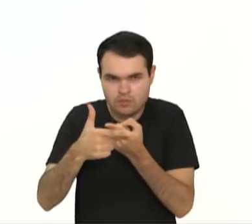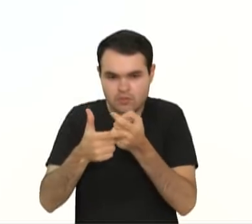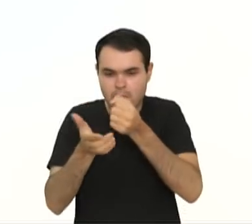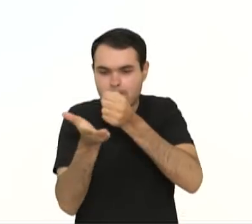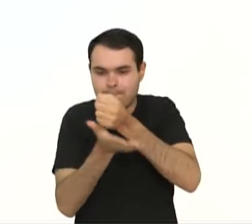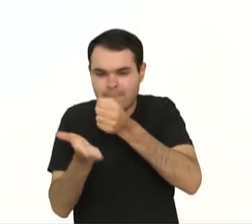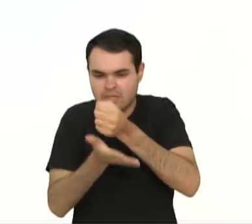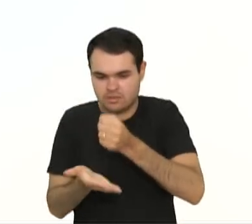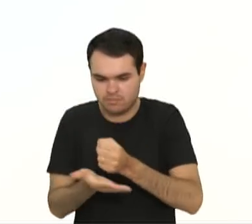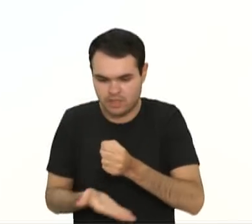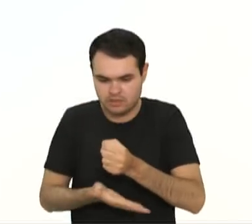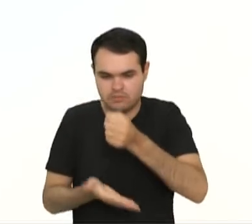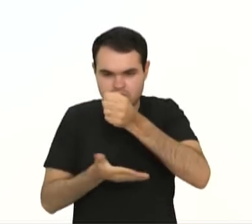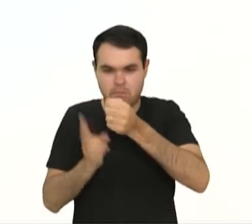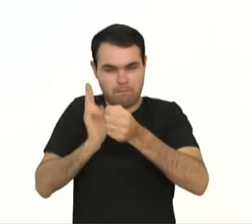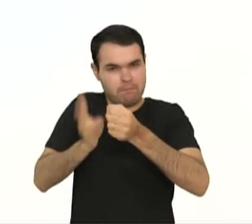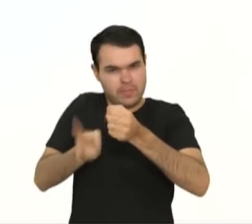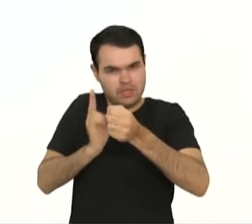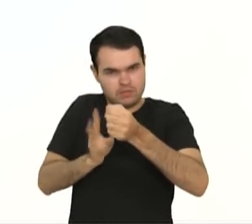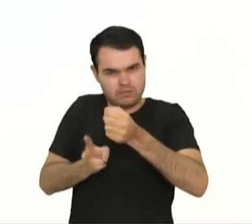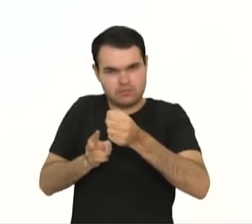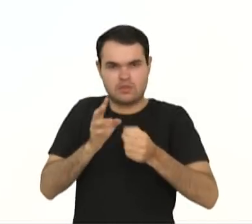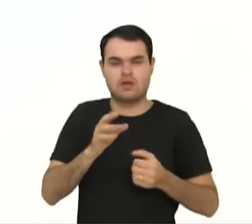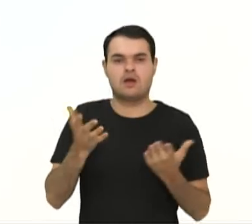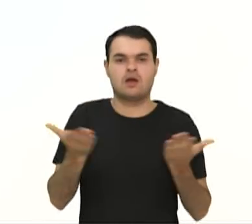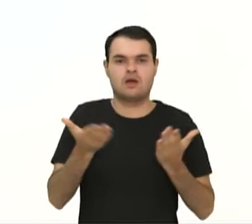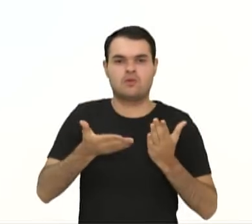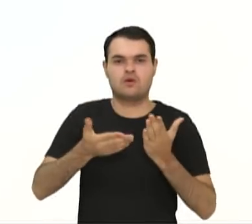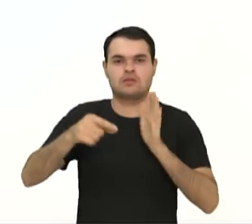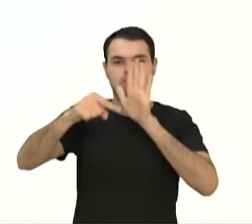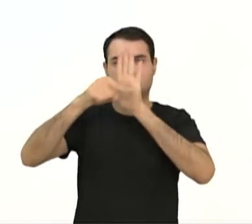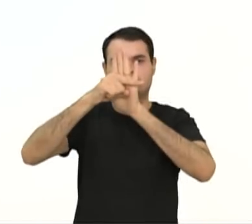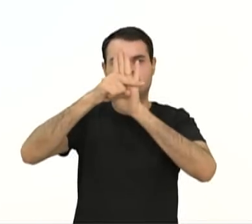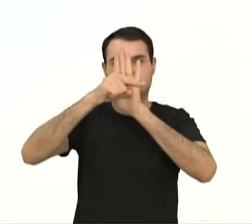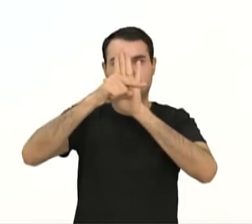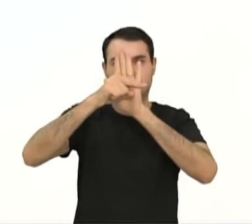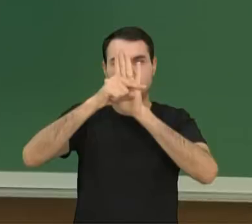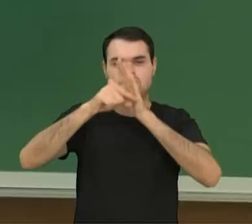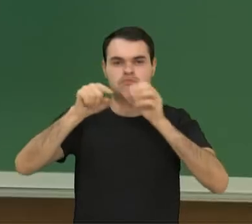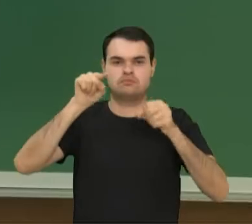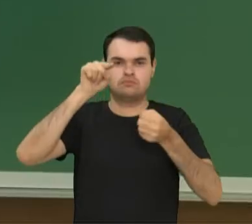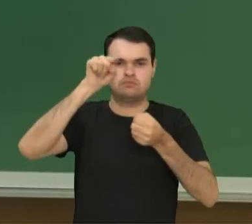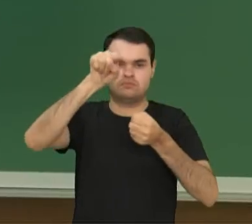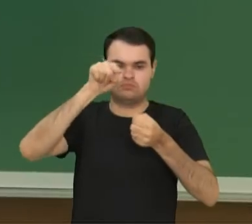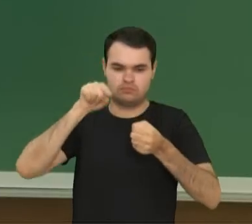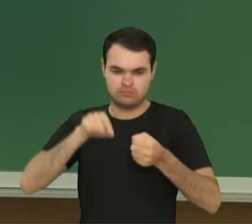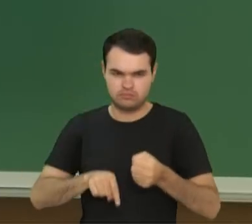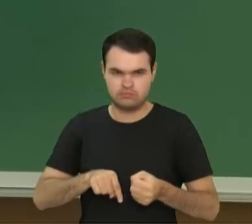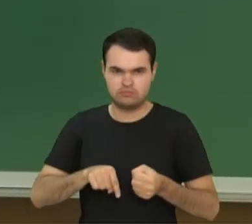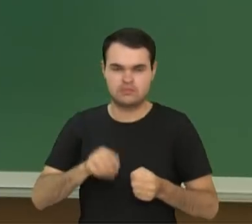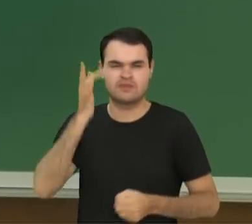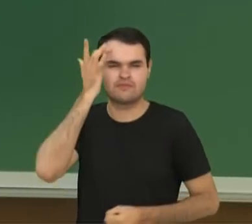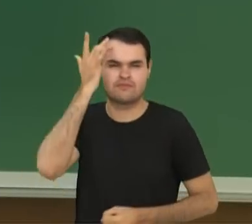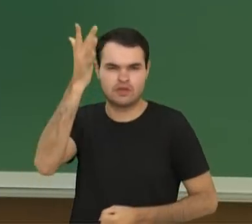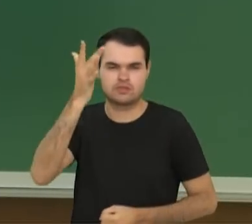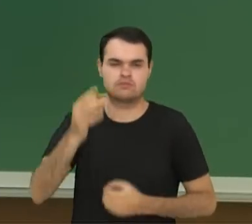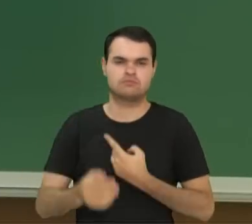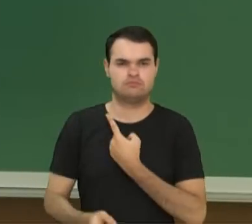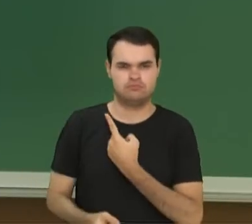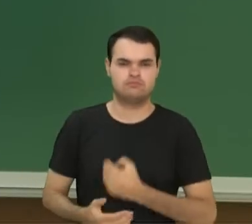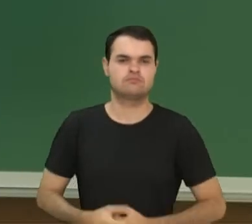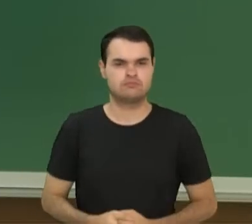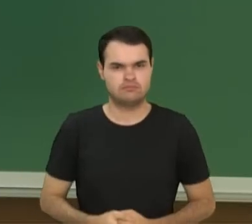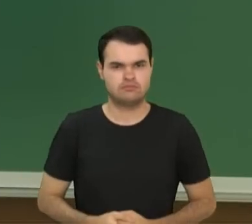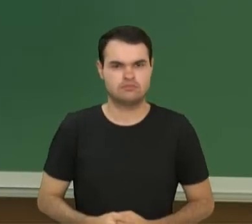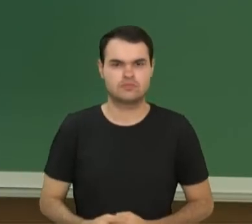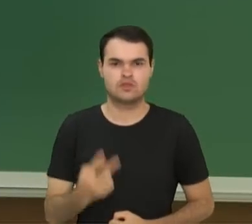iguais. Repito a base e vou subtrair os expoentes. Olha como fica fácil a resolução aqui usando a